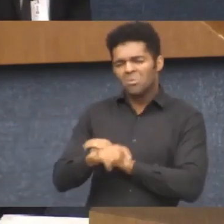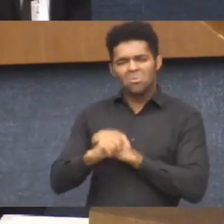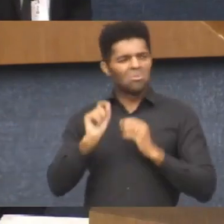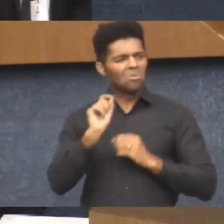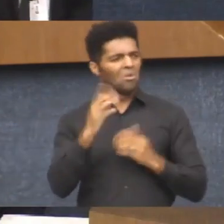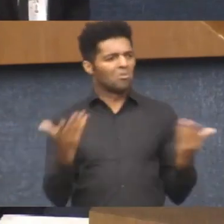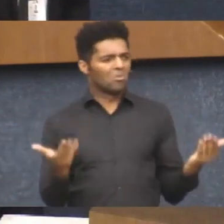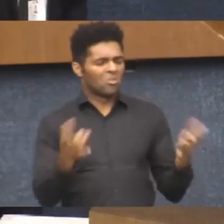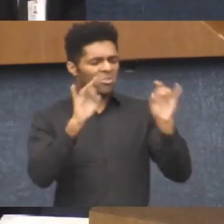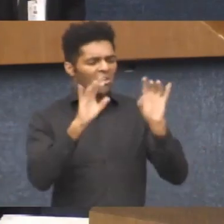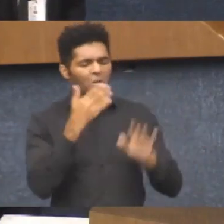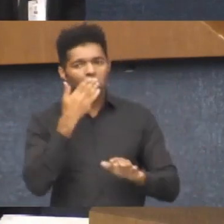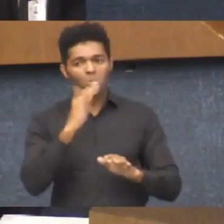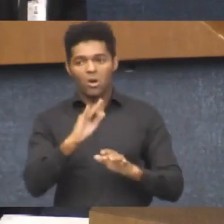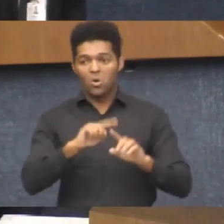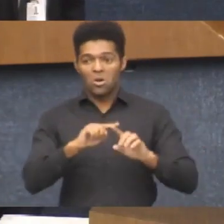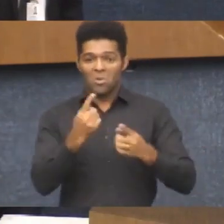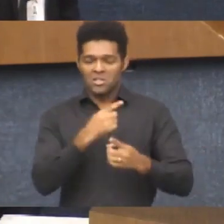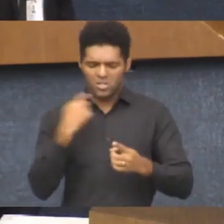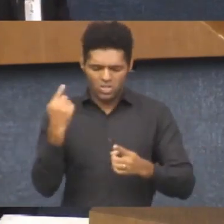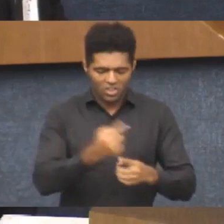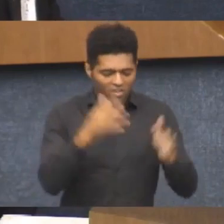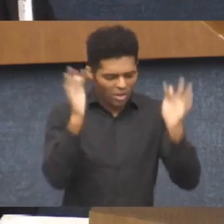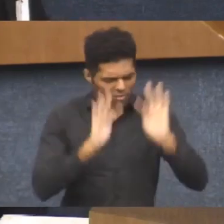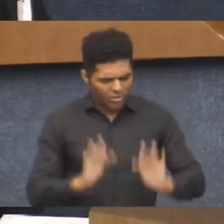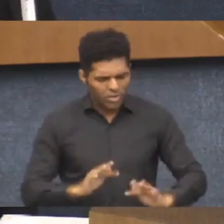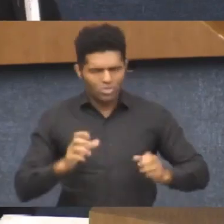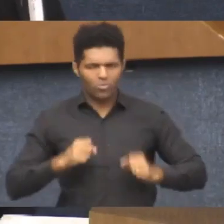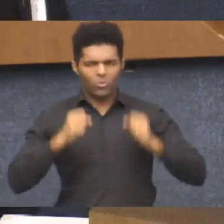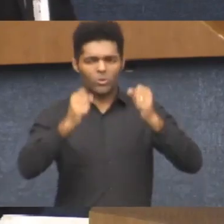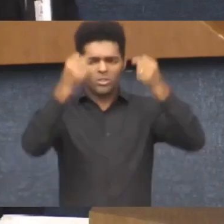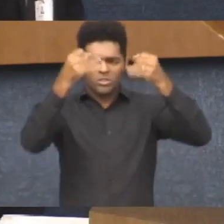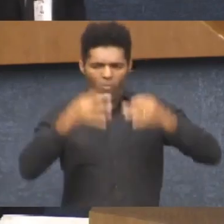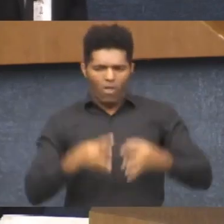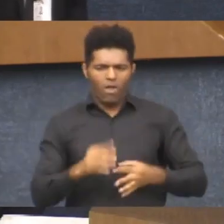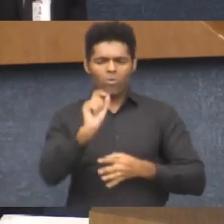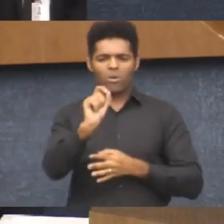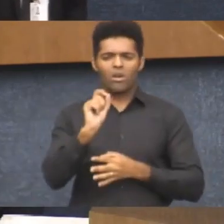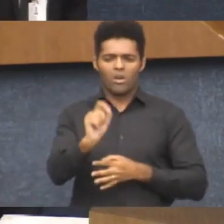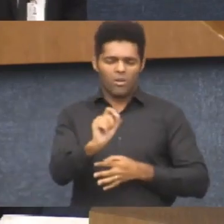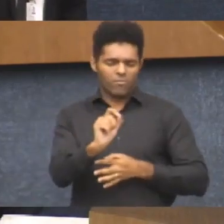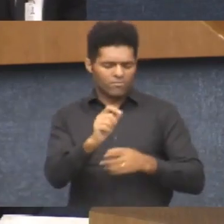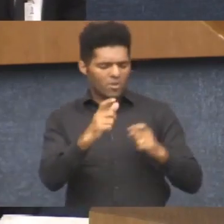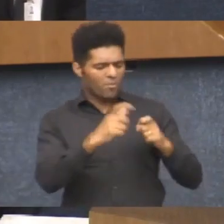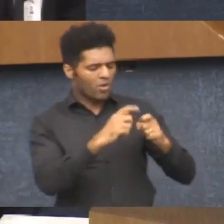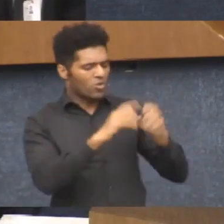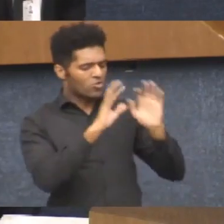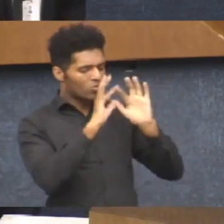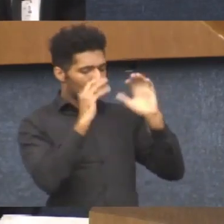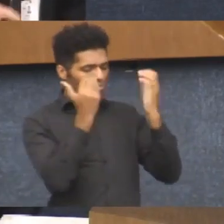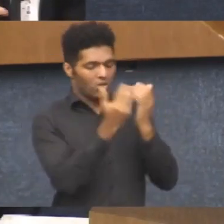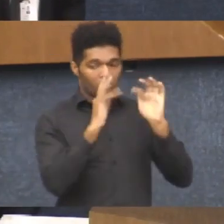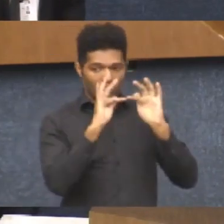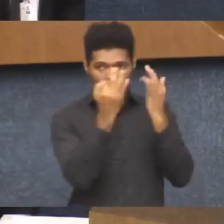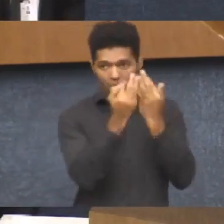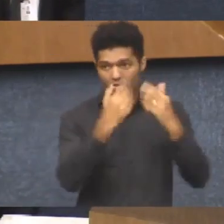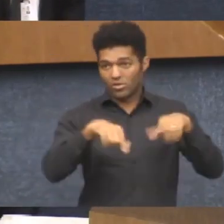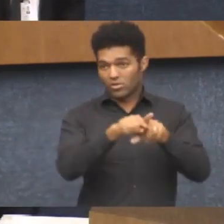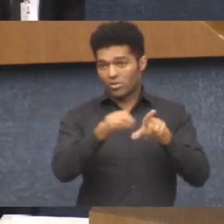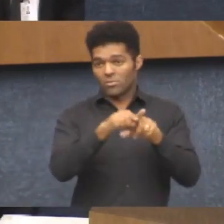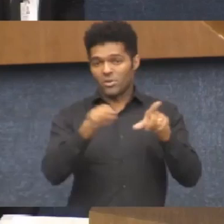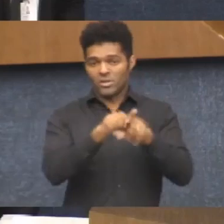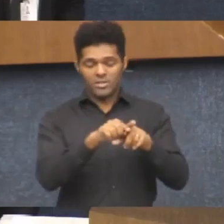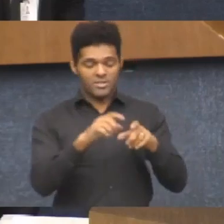sim. Mas a gente fica muito feliz de poder explicar o que é ser médico de família e comunidade, né? Ser médico que cuida